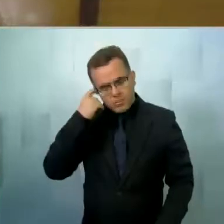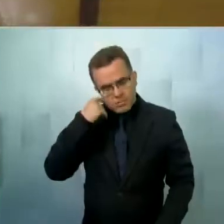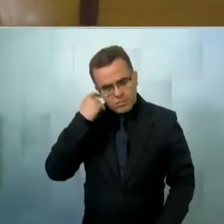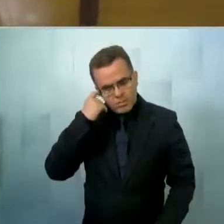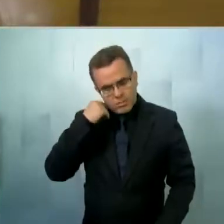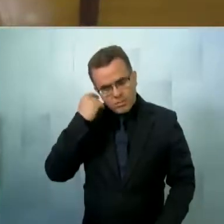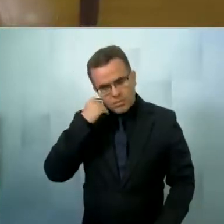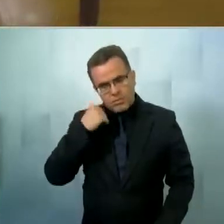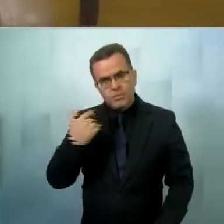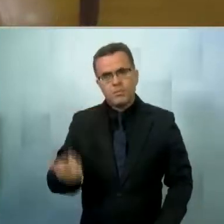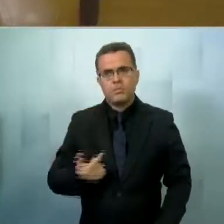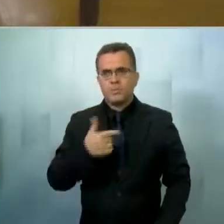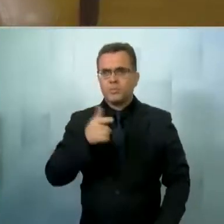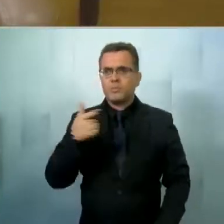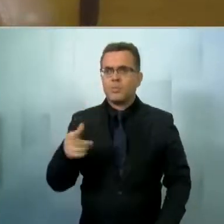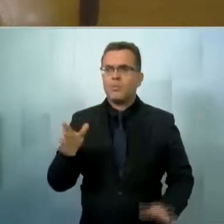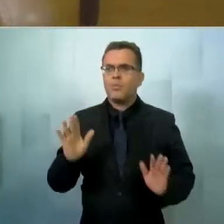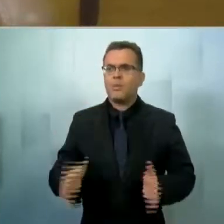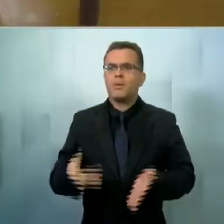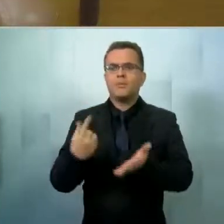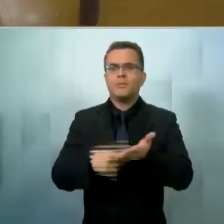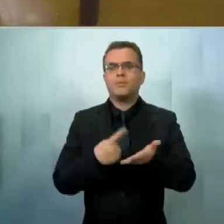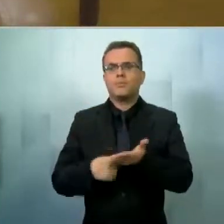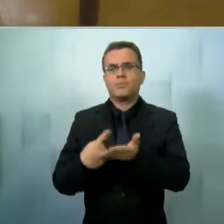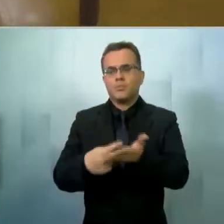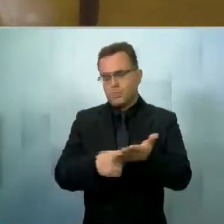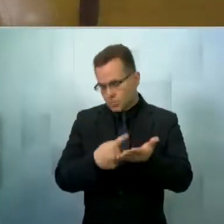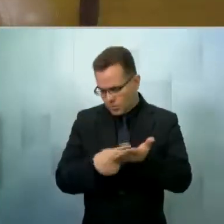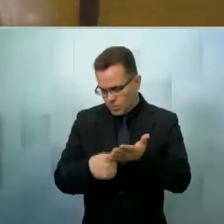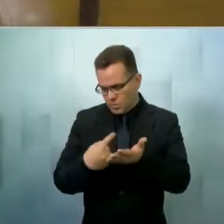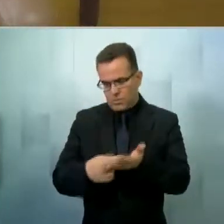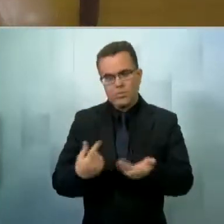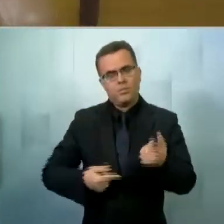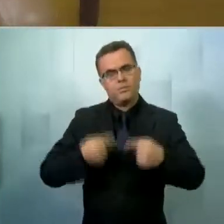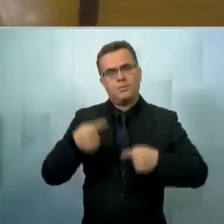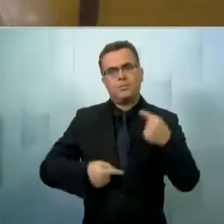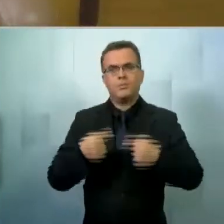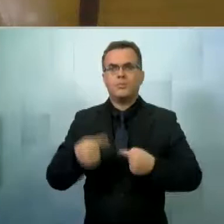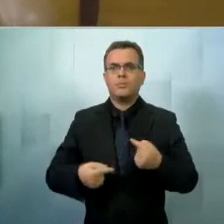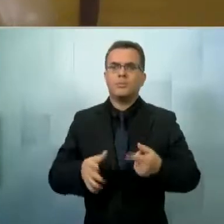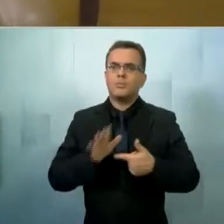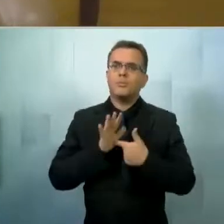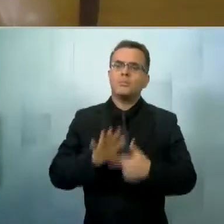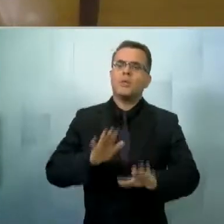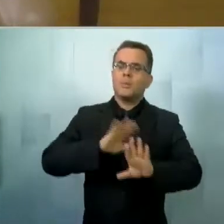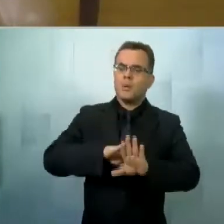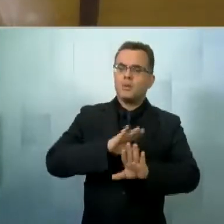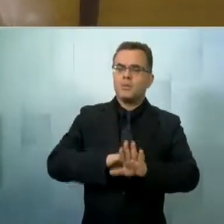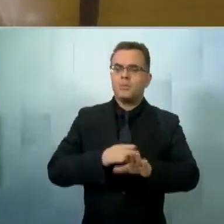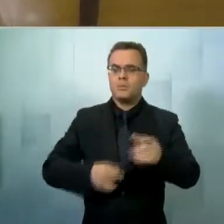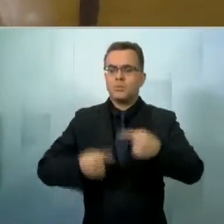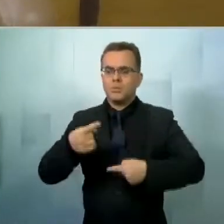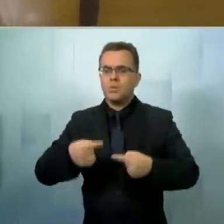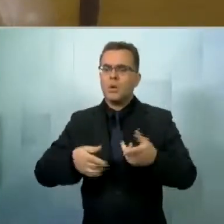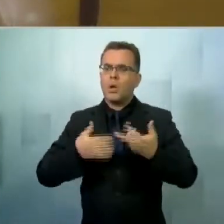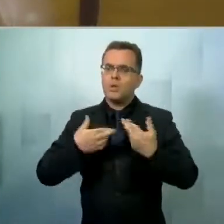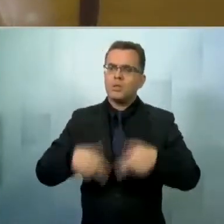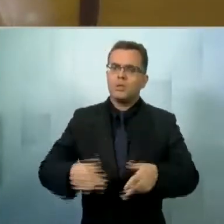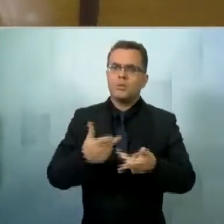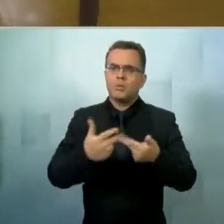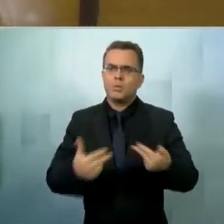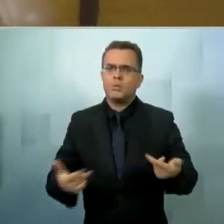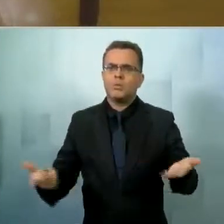Nem mesmo aquela que nós propusemos para debater ideias para a solução dessa